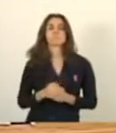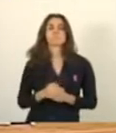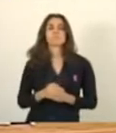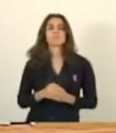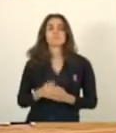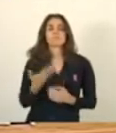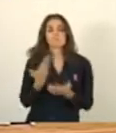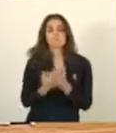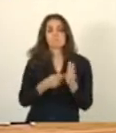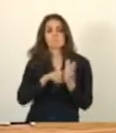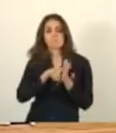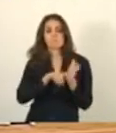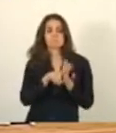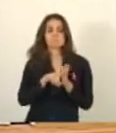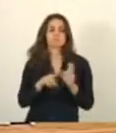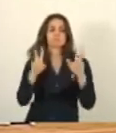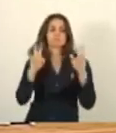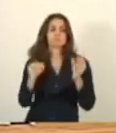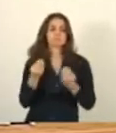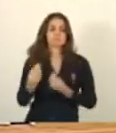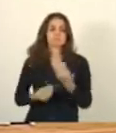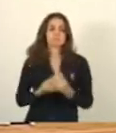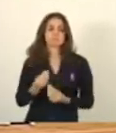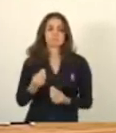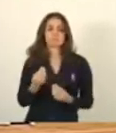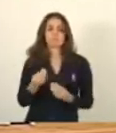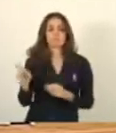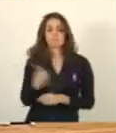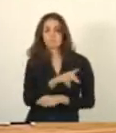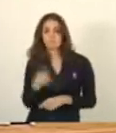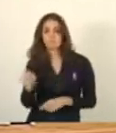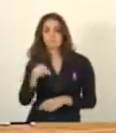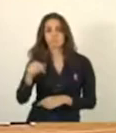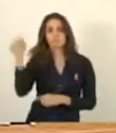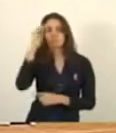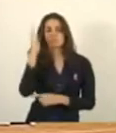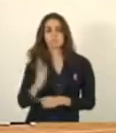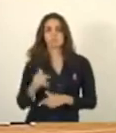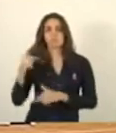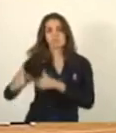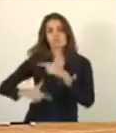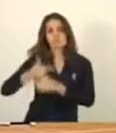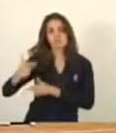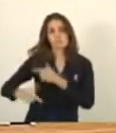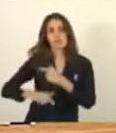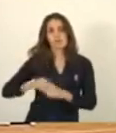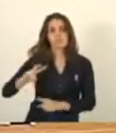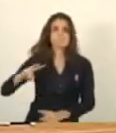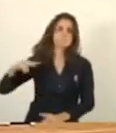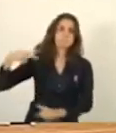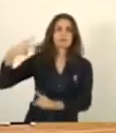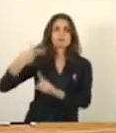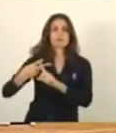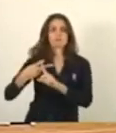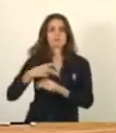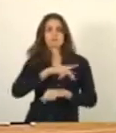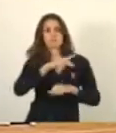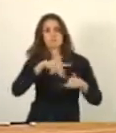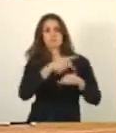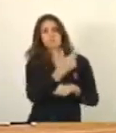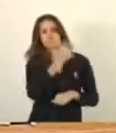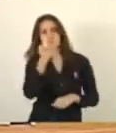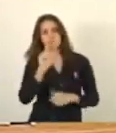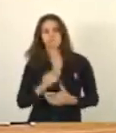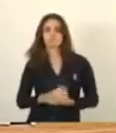um estudo falando de como os professores brasileiros, em média, trabalham muito mais do que os professores de outros